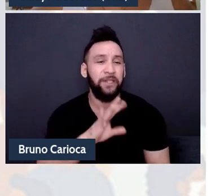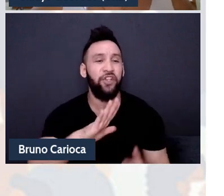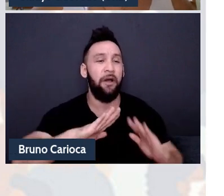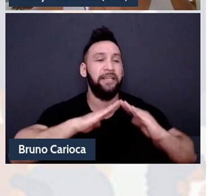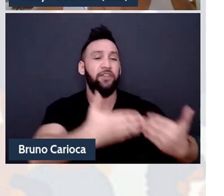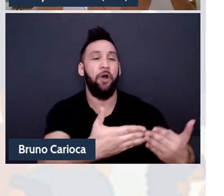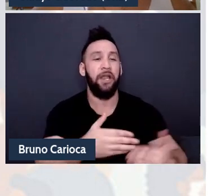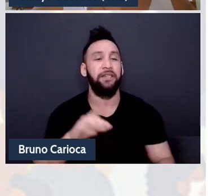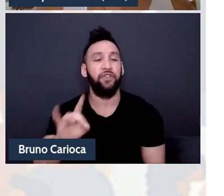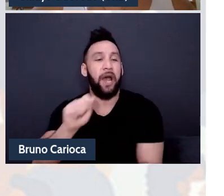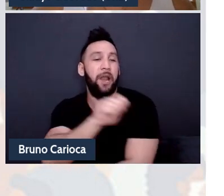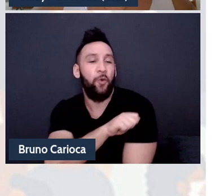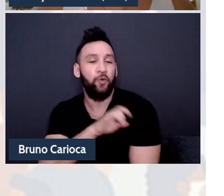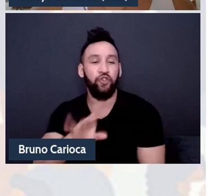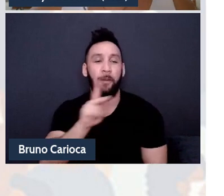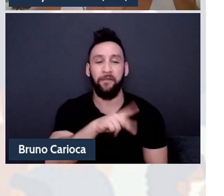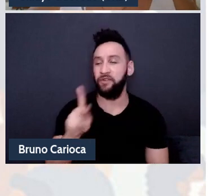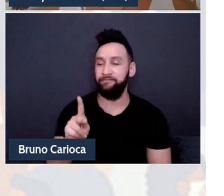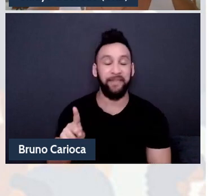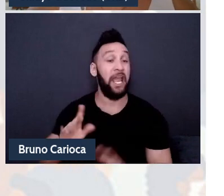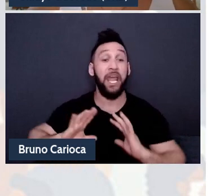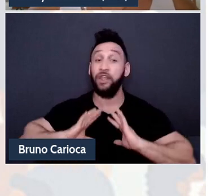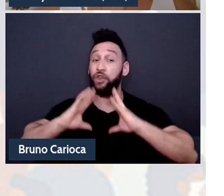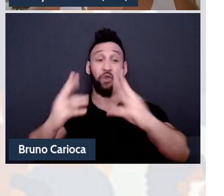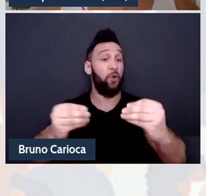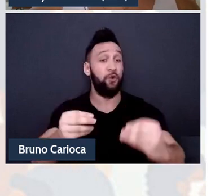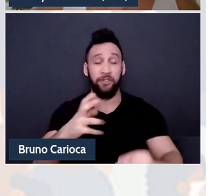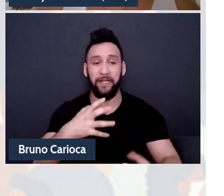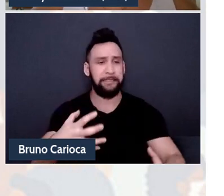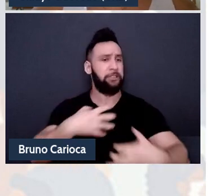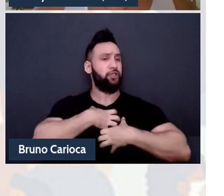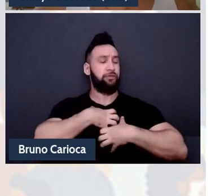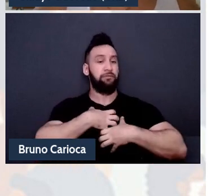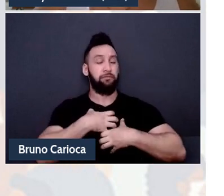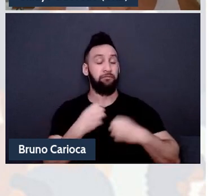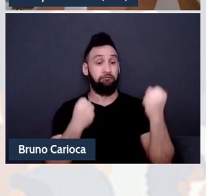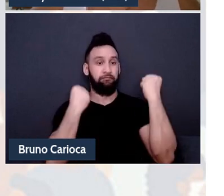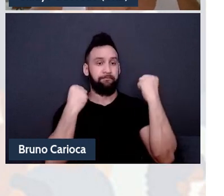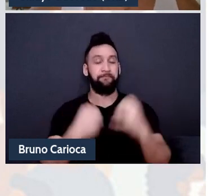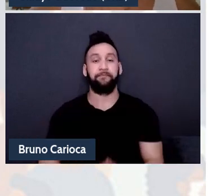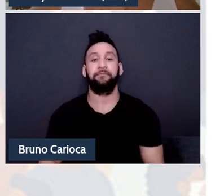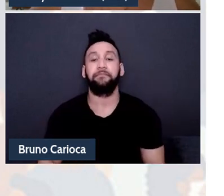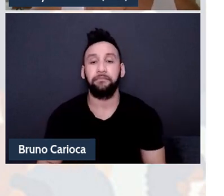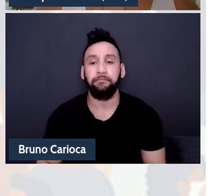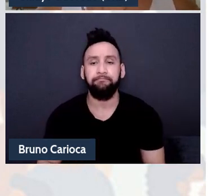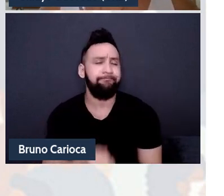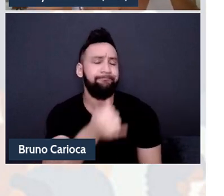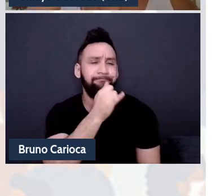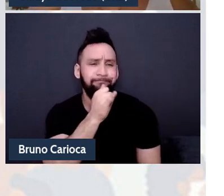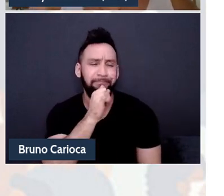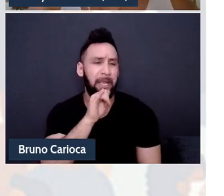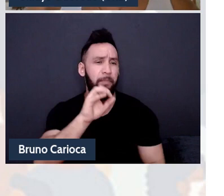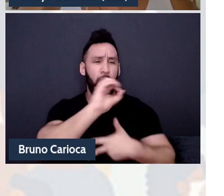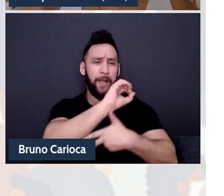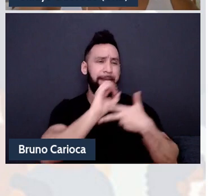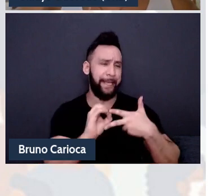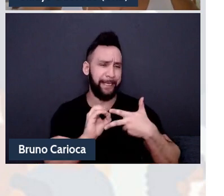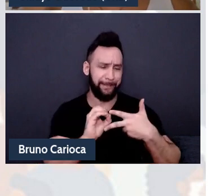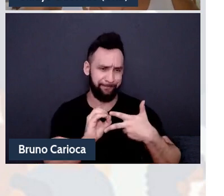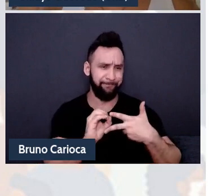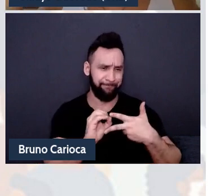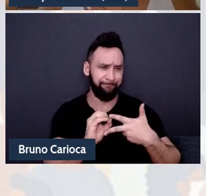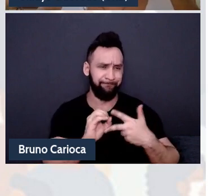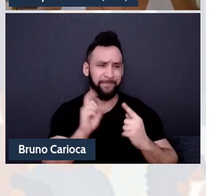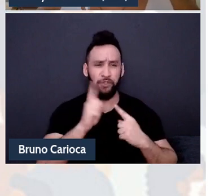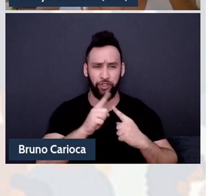a gente olha para a inserção de um teste num sistema educacional nacional. Então, um dos